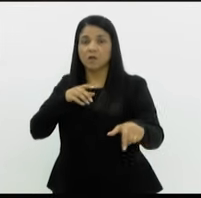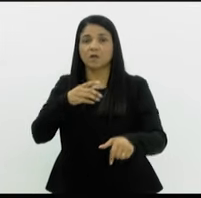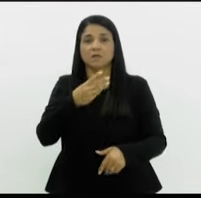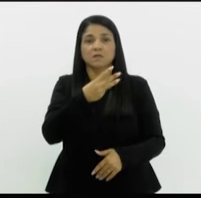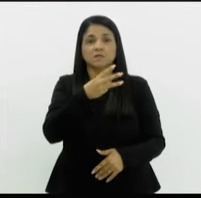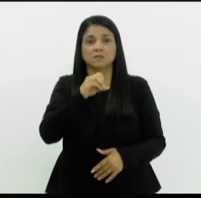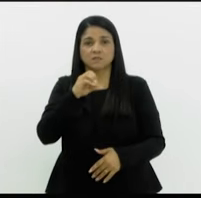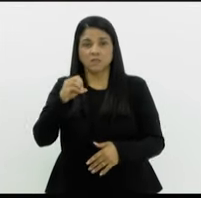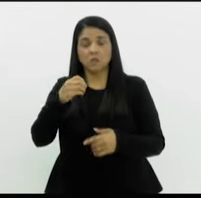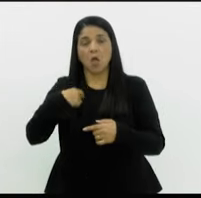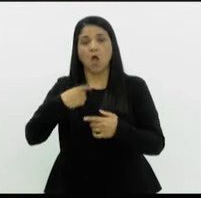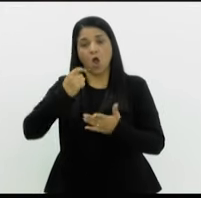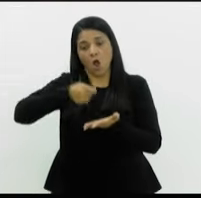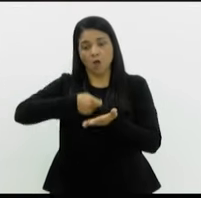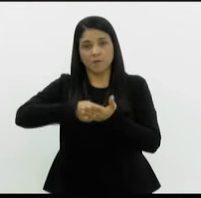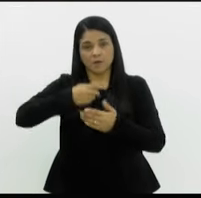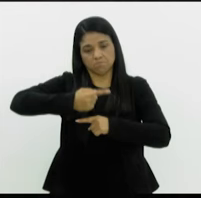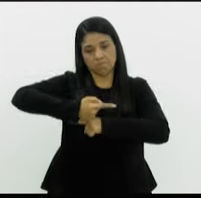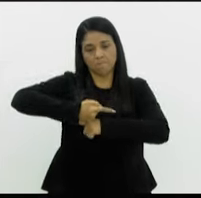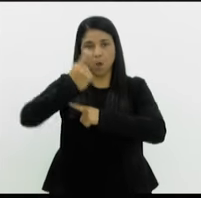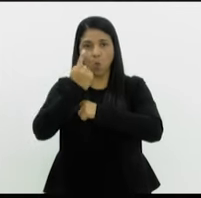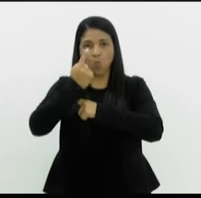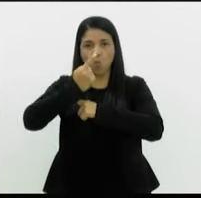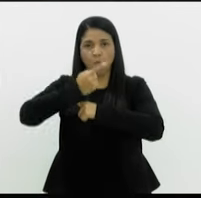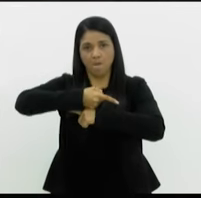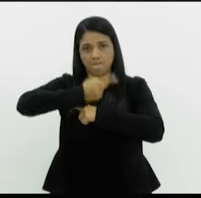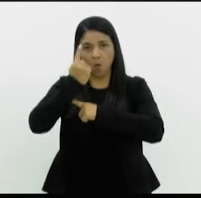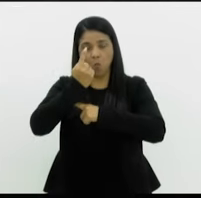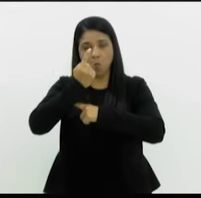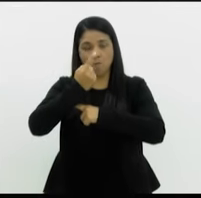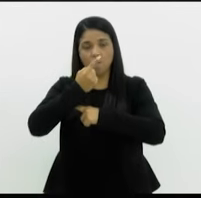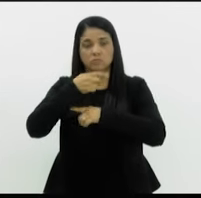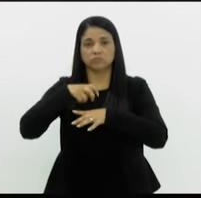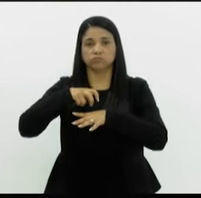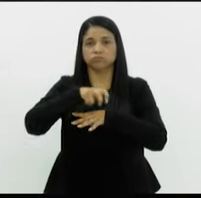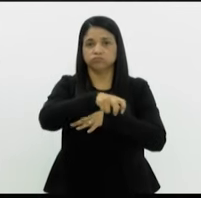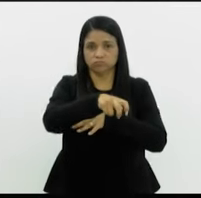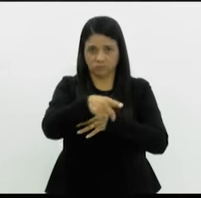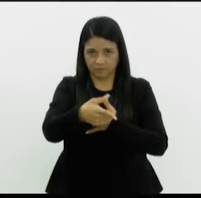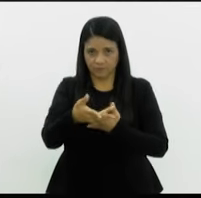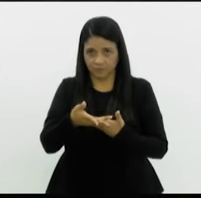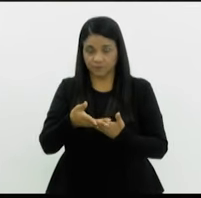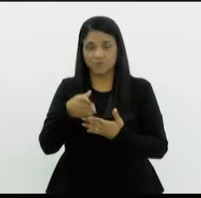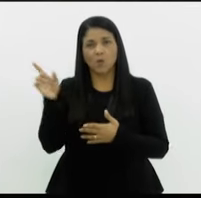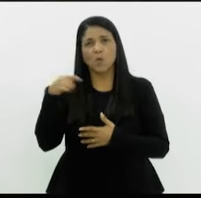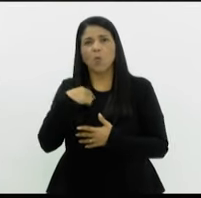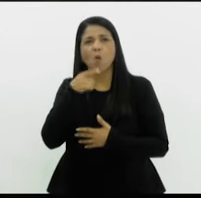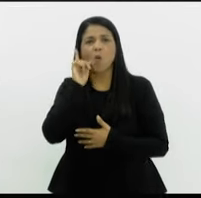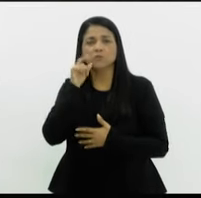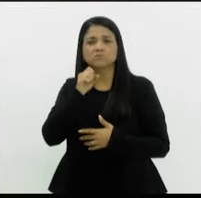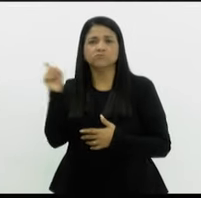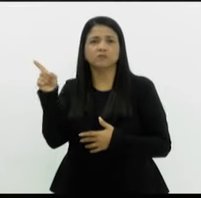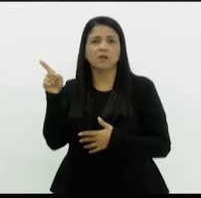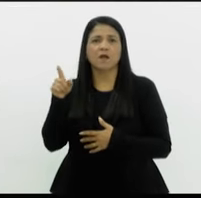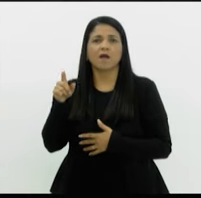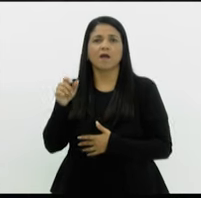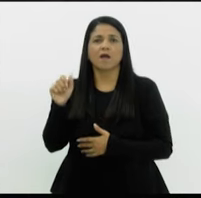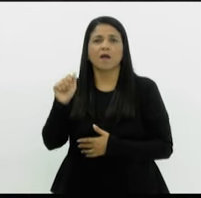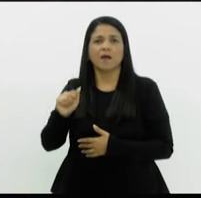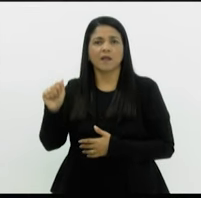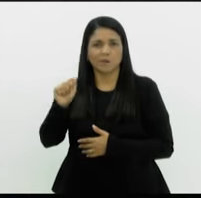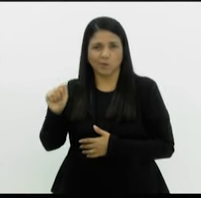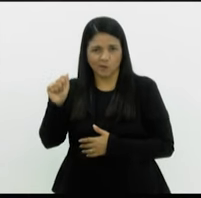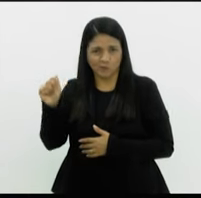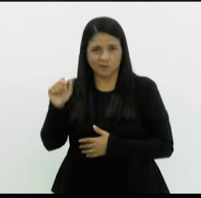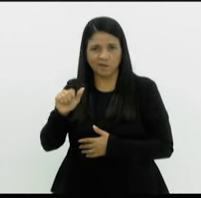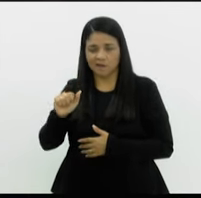a cancela para que as pessoas possam passar. Mas ontem fui até Araruama e me deparei